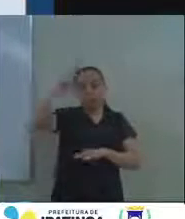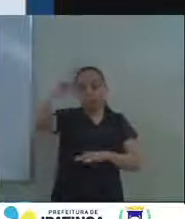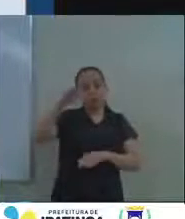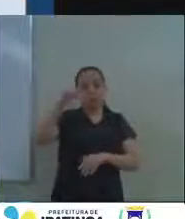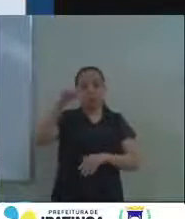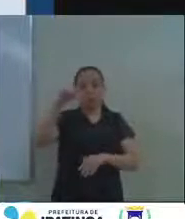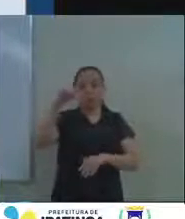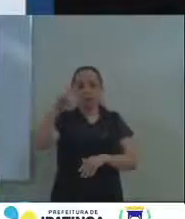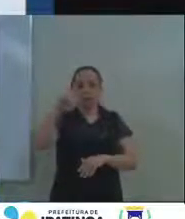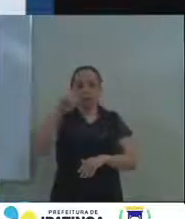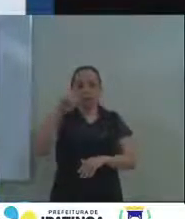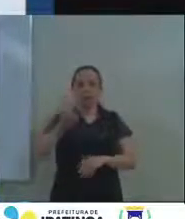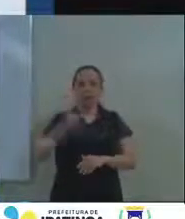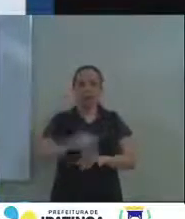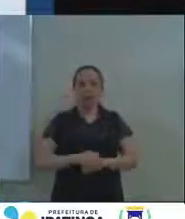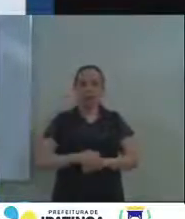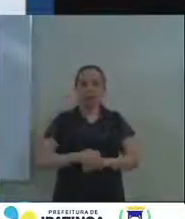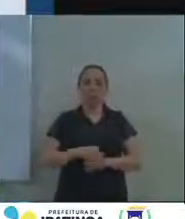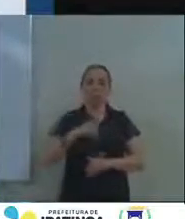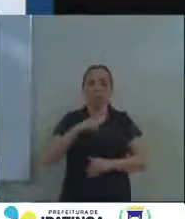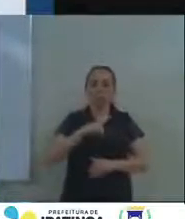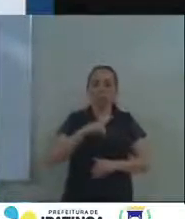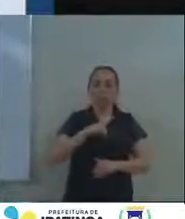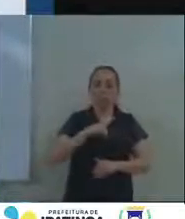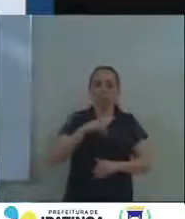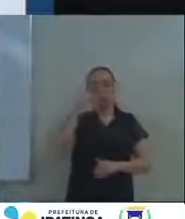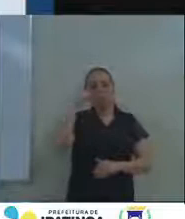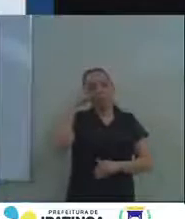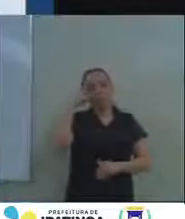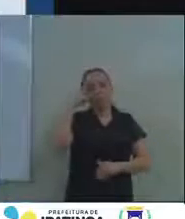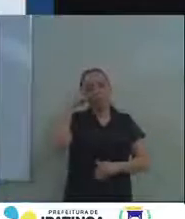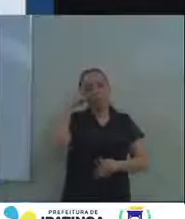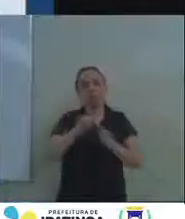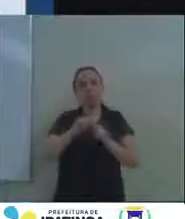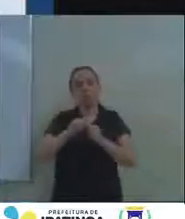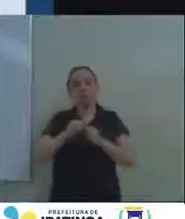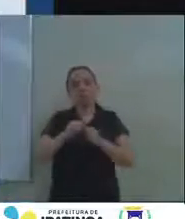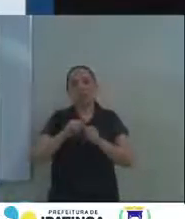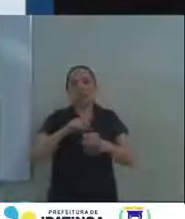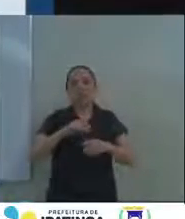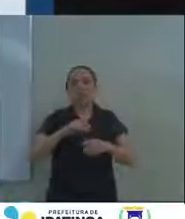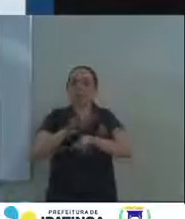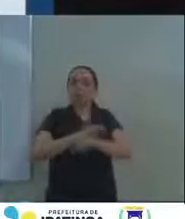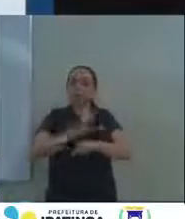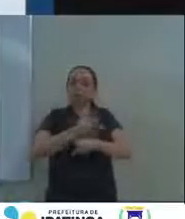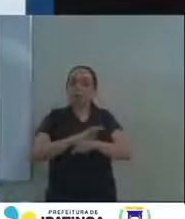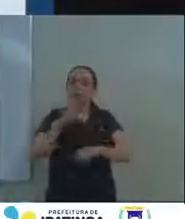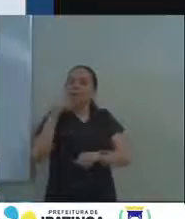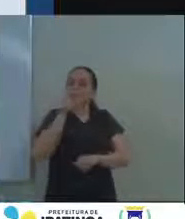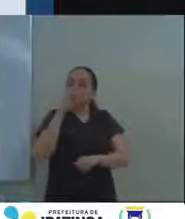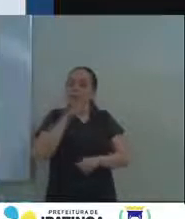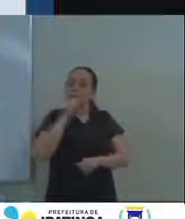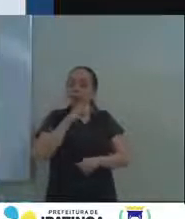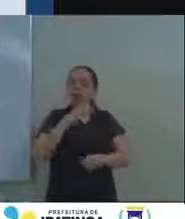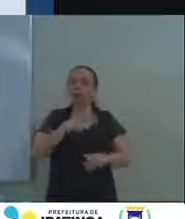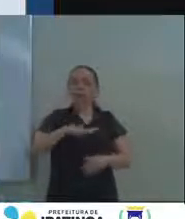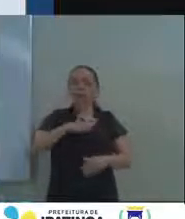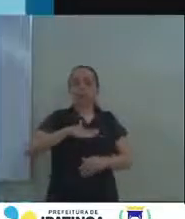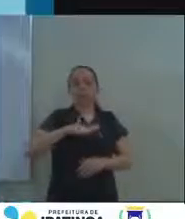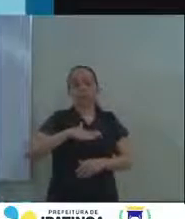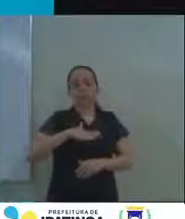7 minutos. Né? Então, vocês pensando nisso, a gente consegue fazer um aquecimento tranquilo, rapidinho, né, um